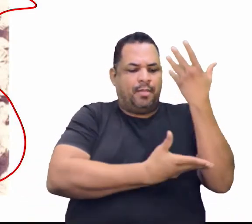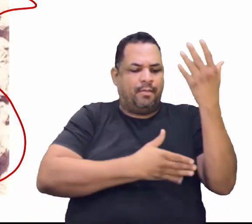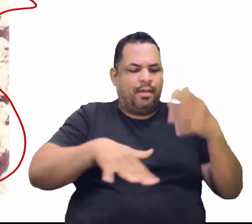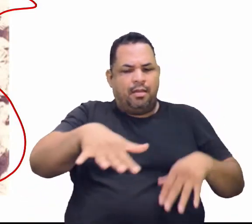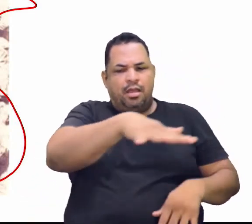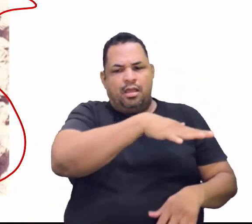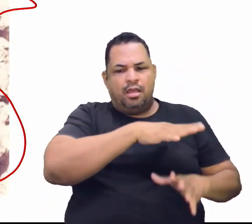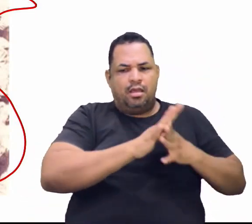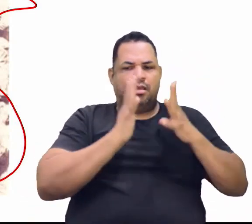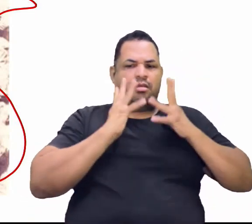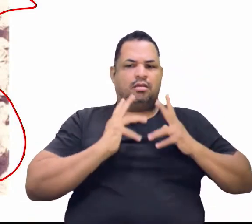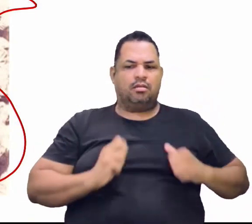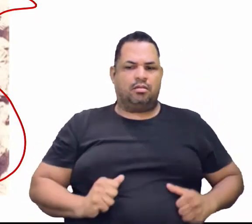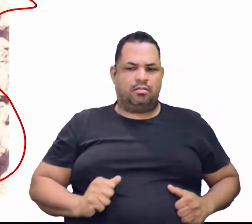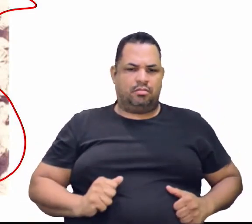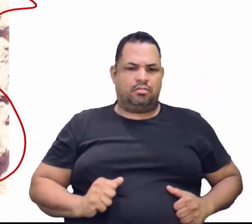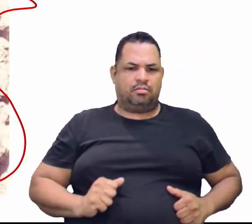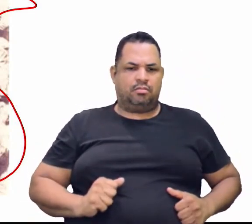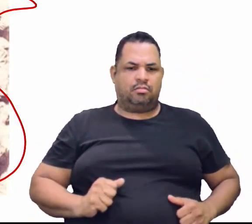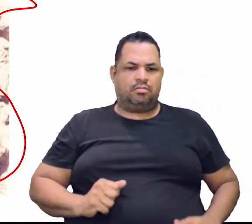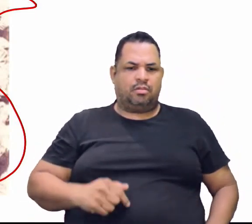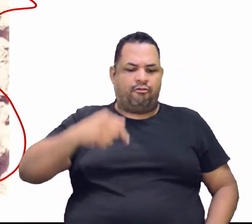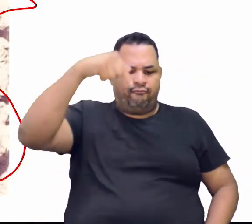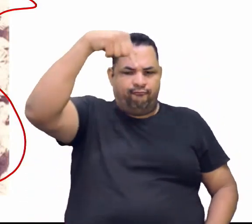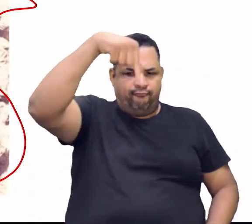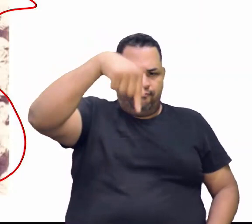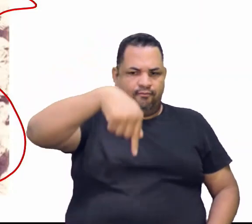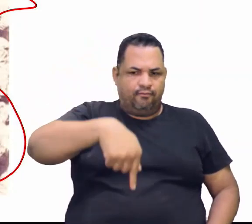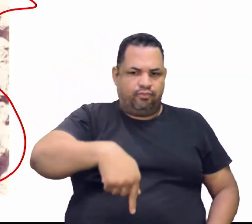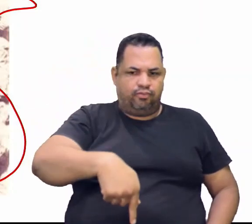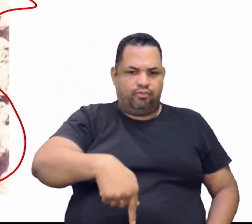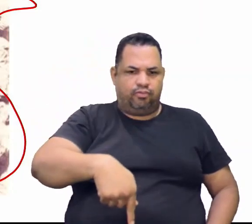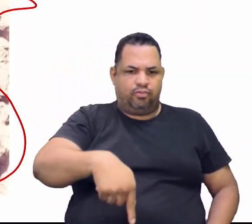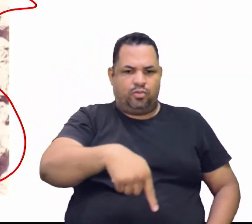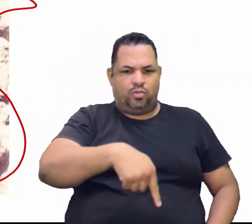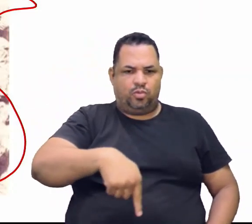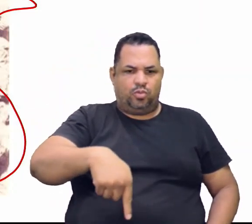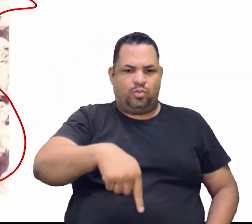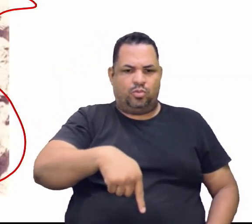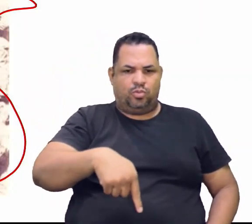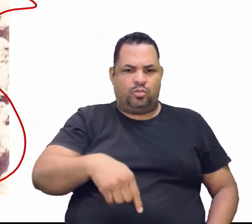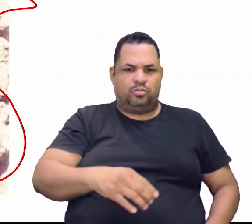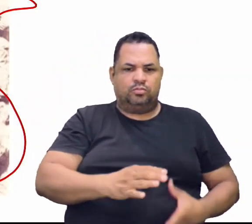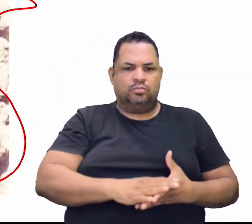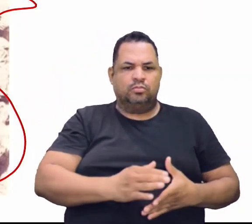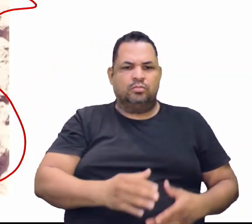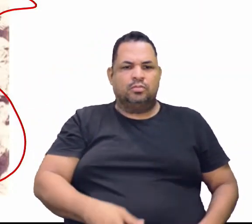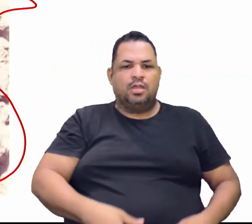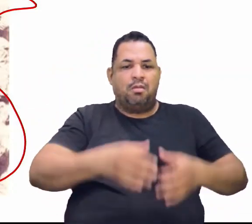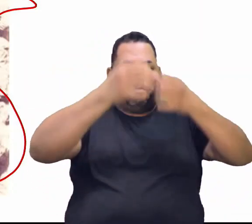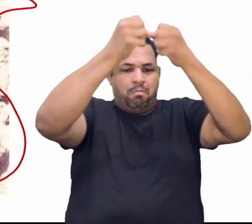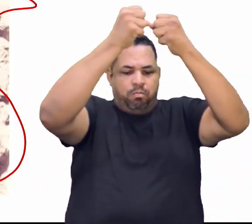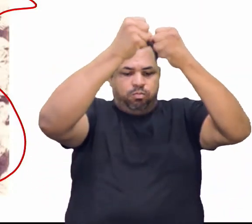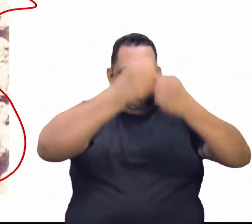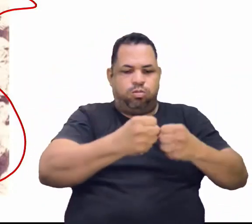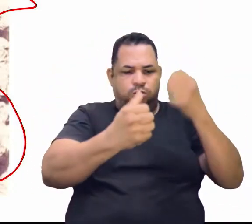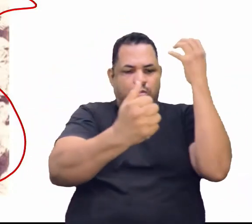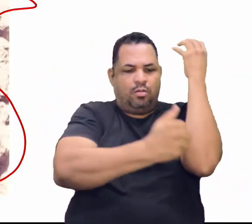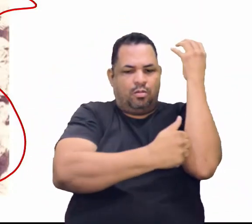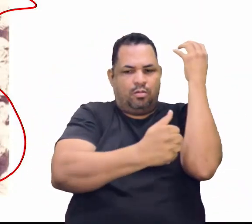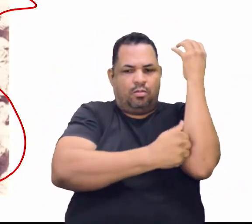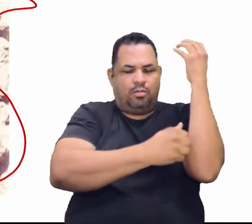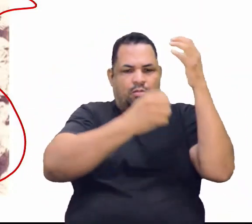clareira, depois furava o buraco, depois sentava o porte,